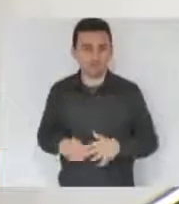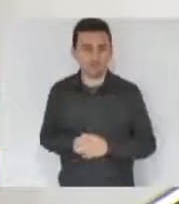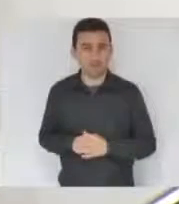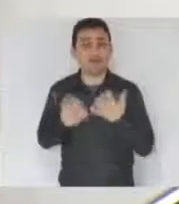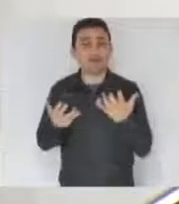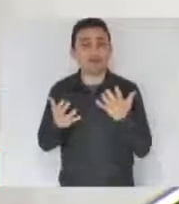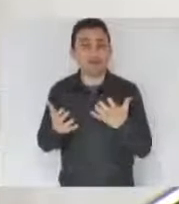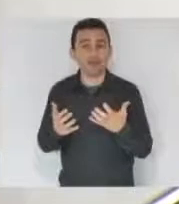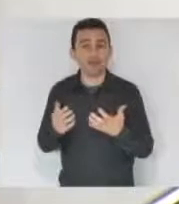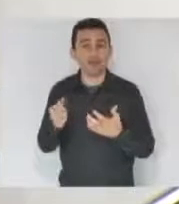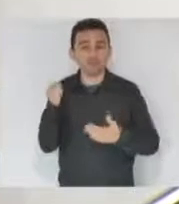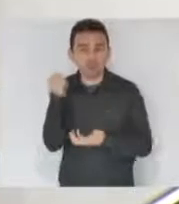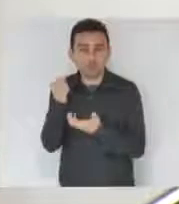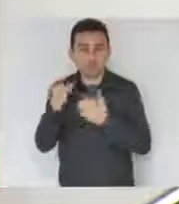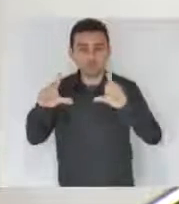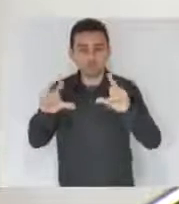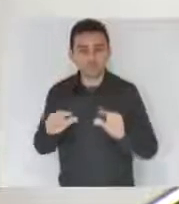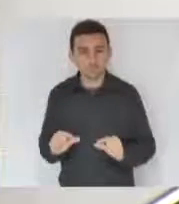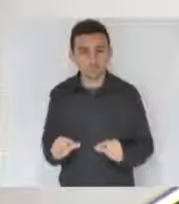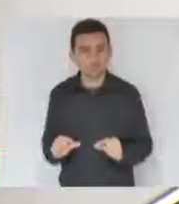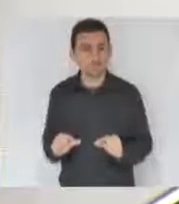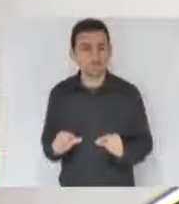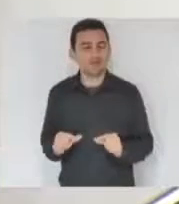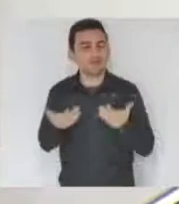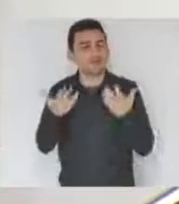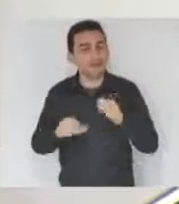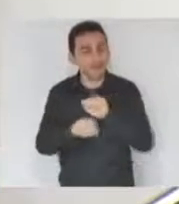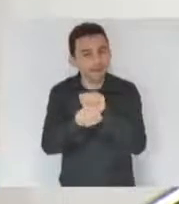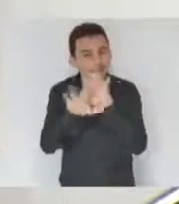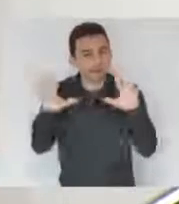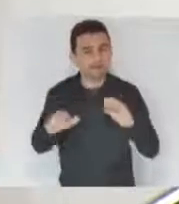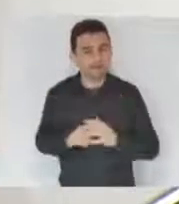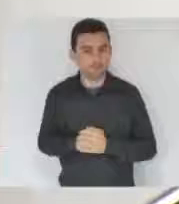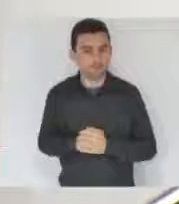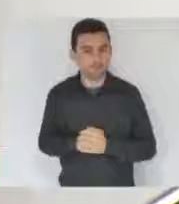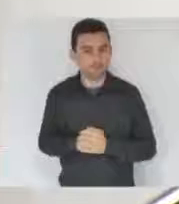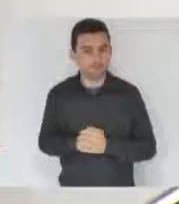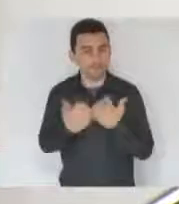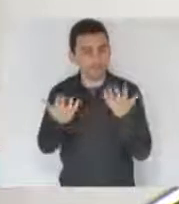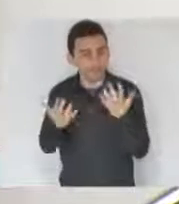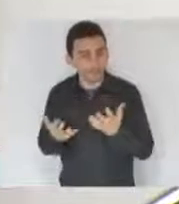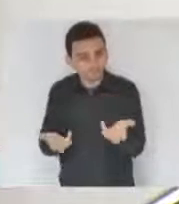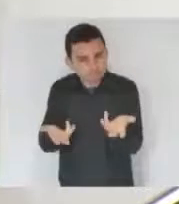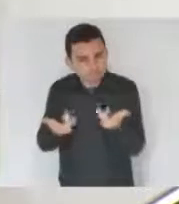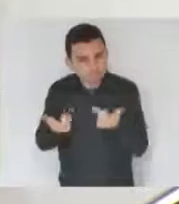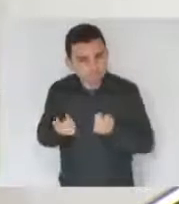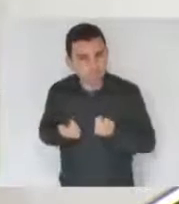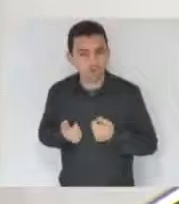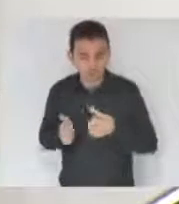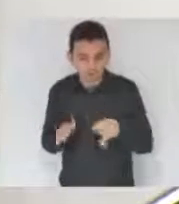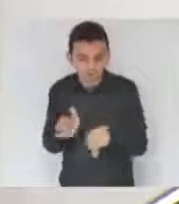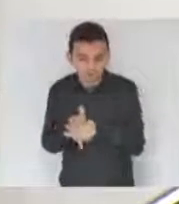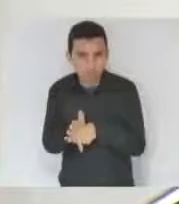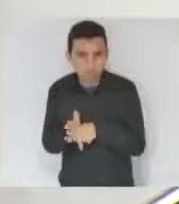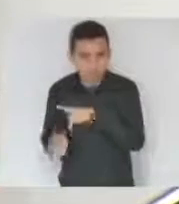queremos desburocratizar, nós somos a favor da transparência e nós somos a favor da eficiência do setor público. Se